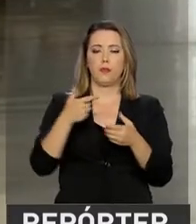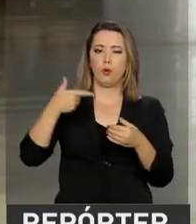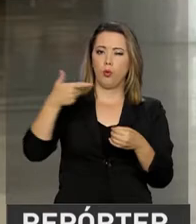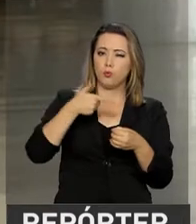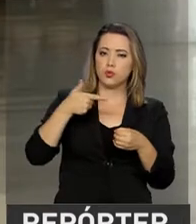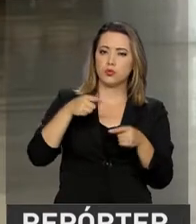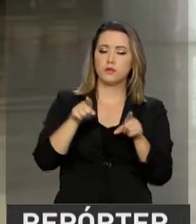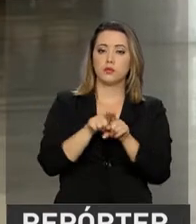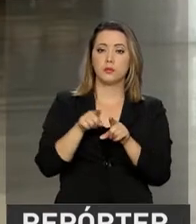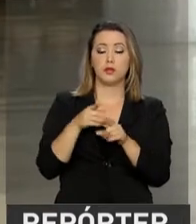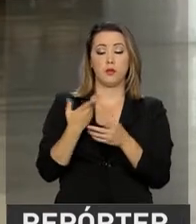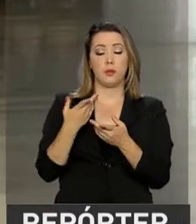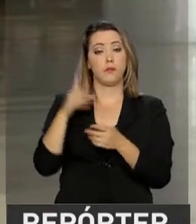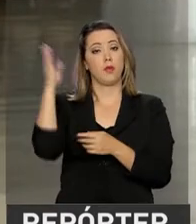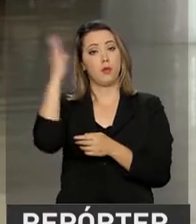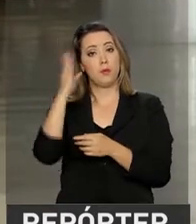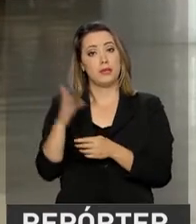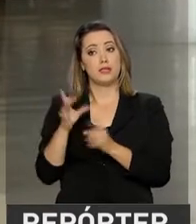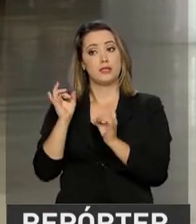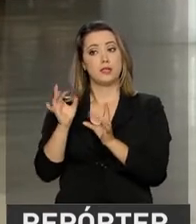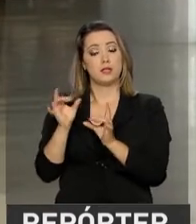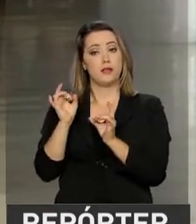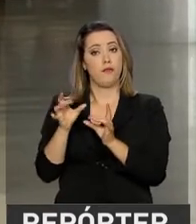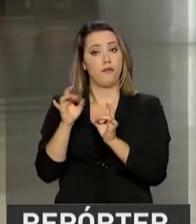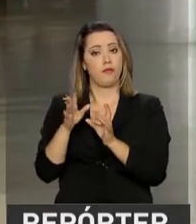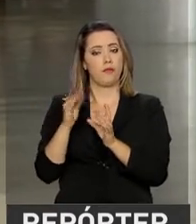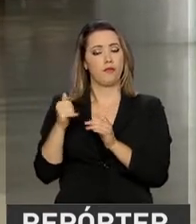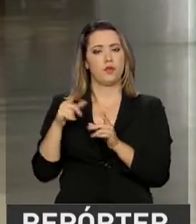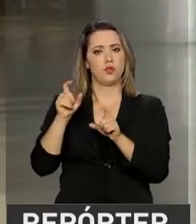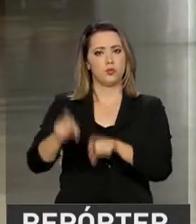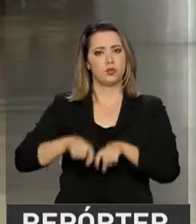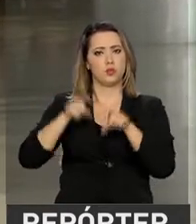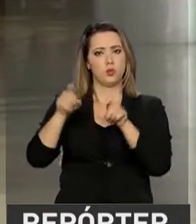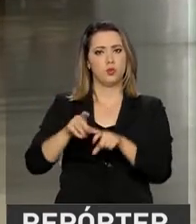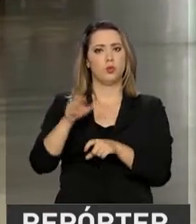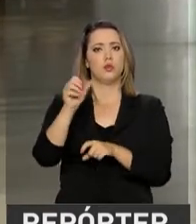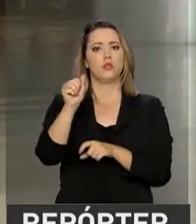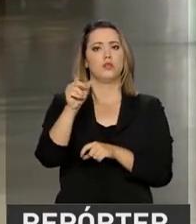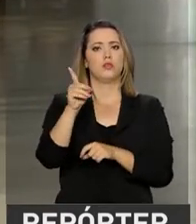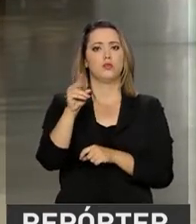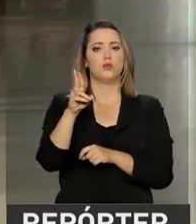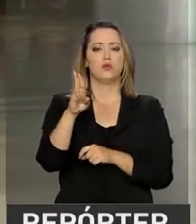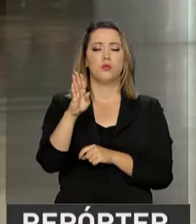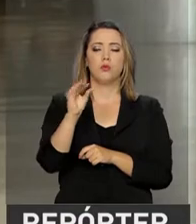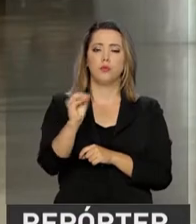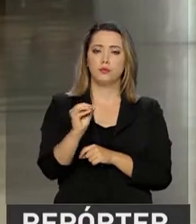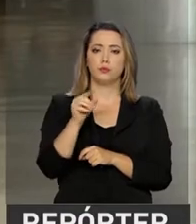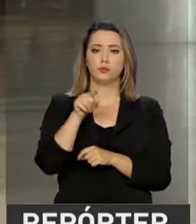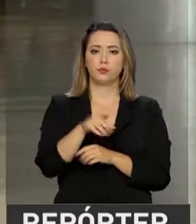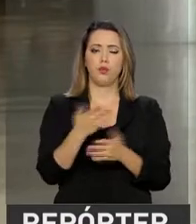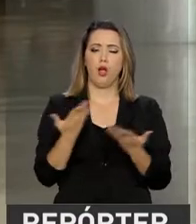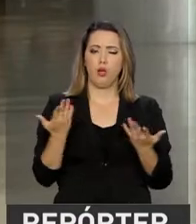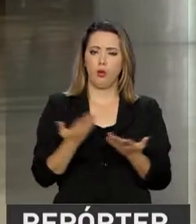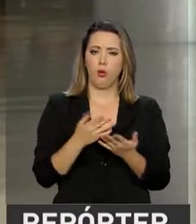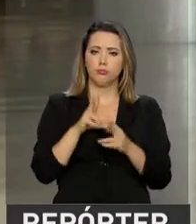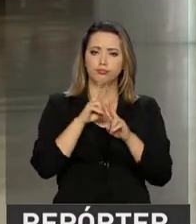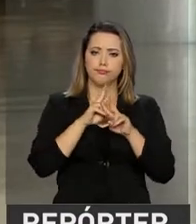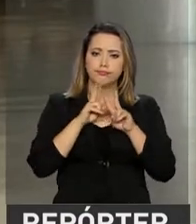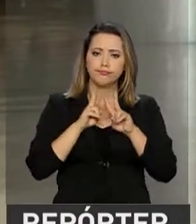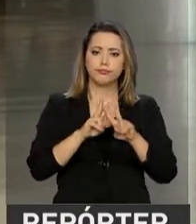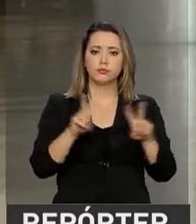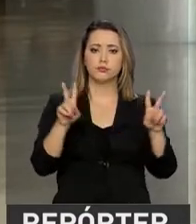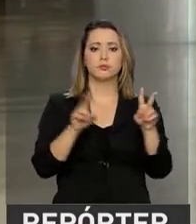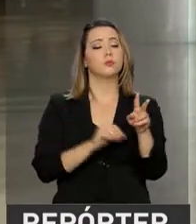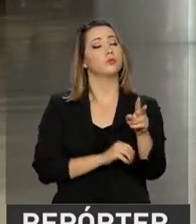mundial de adubo para o setor agrícola agora ampliando um pouco o leque dessa estimativa